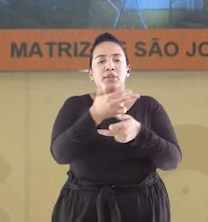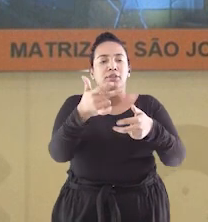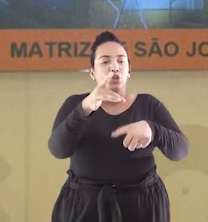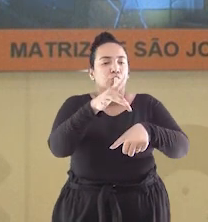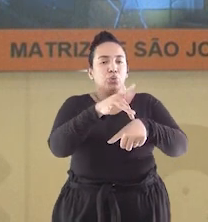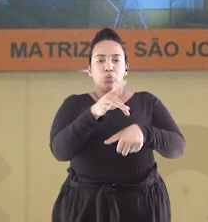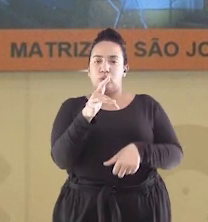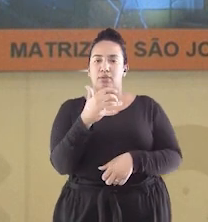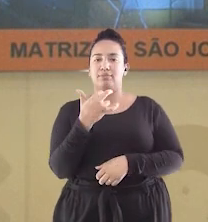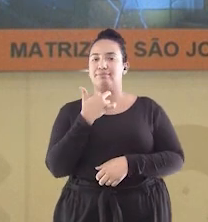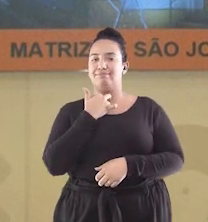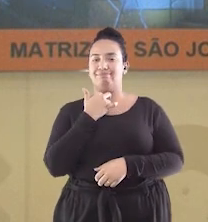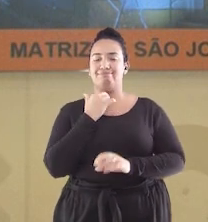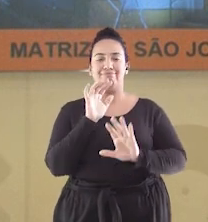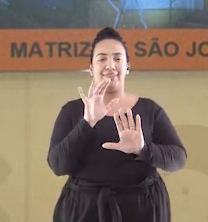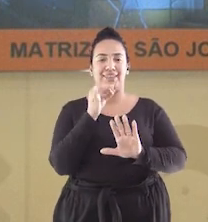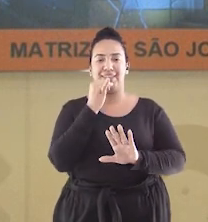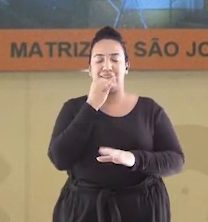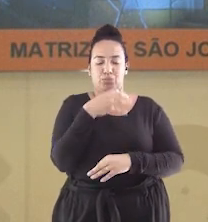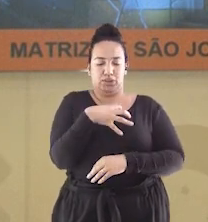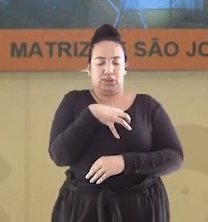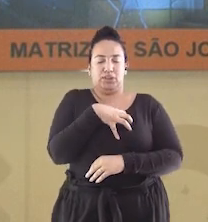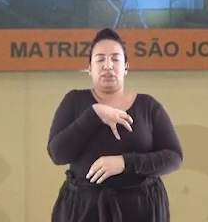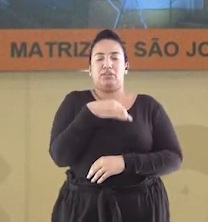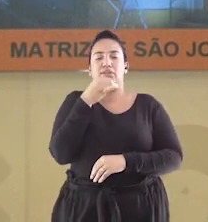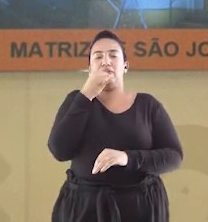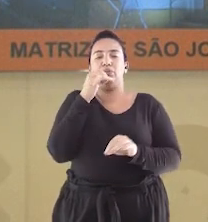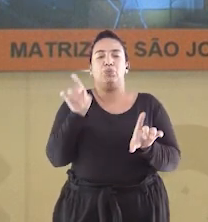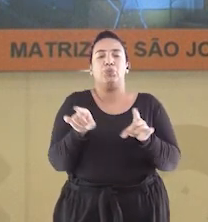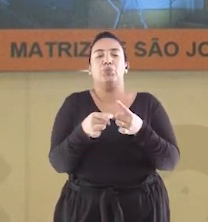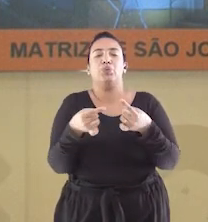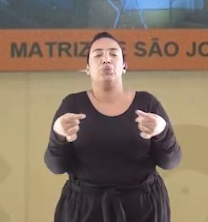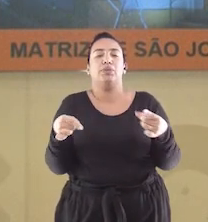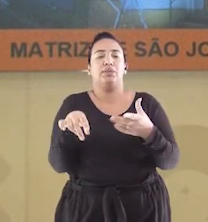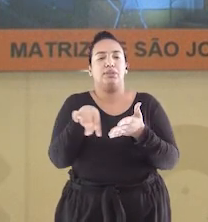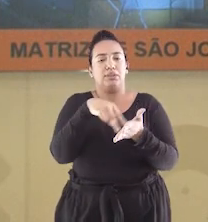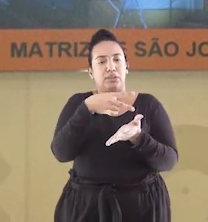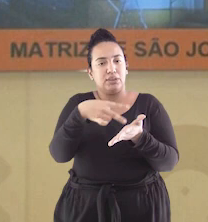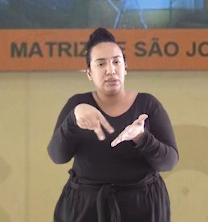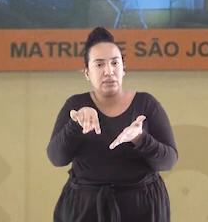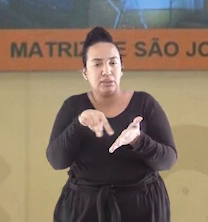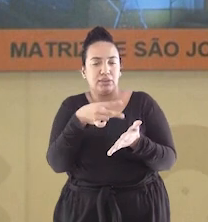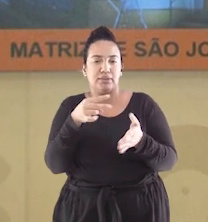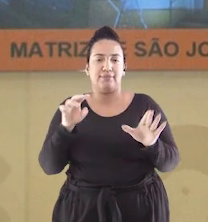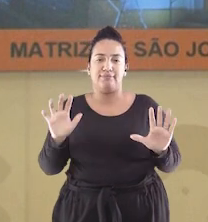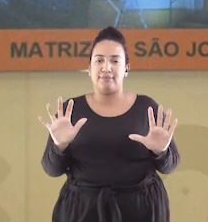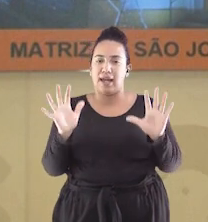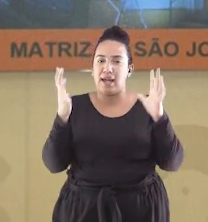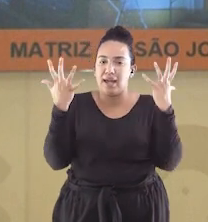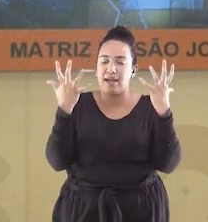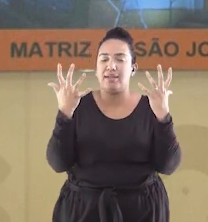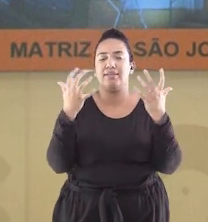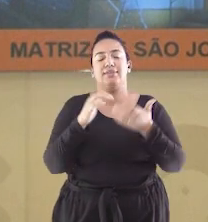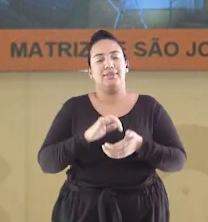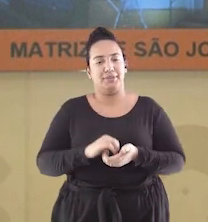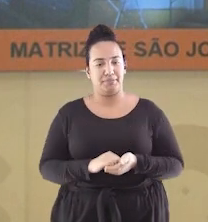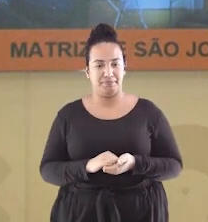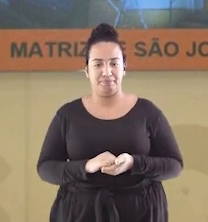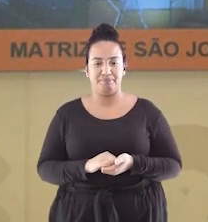tocar, mas podemos sentir, como a música, a dança, as festividades e os